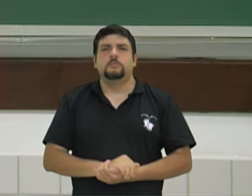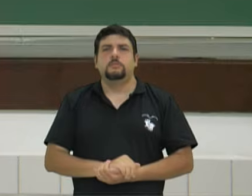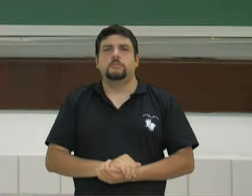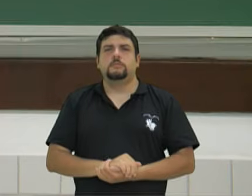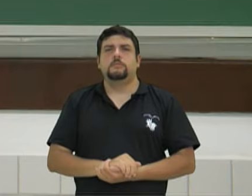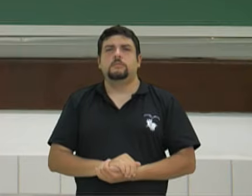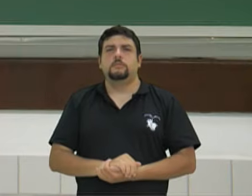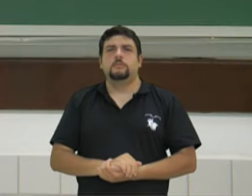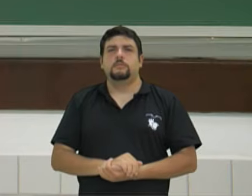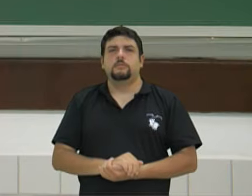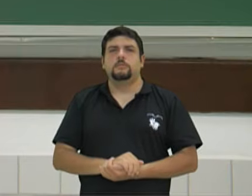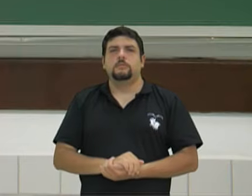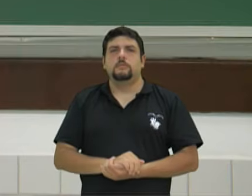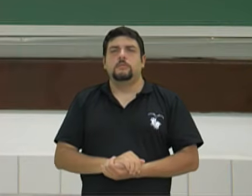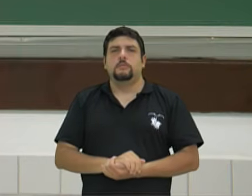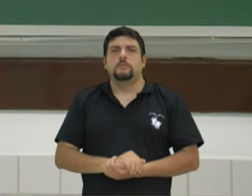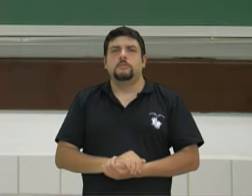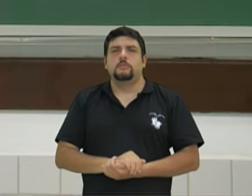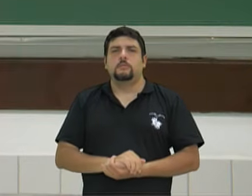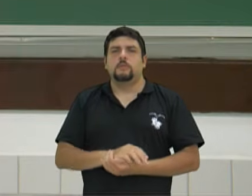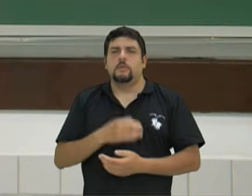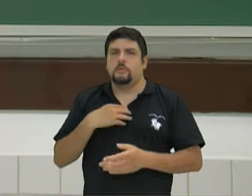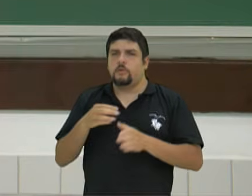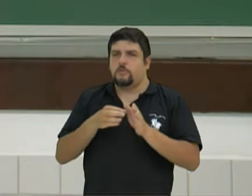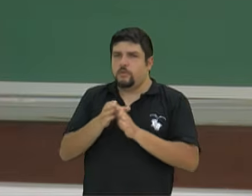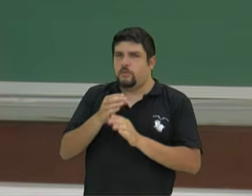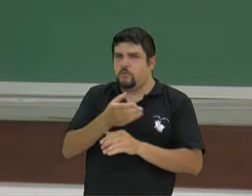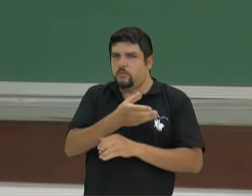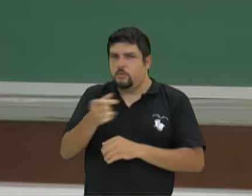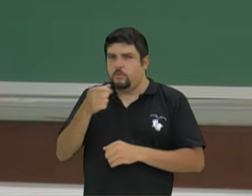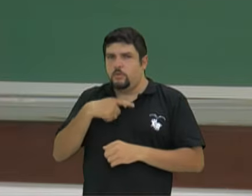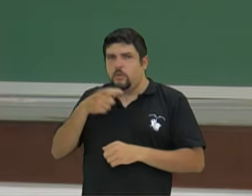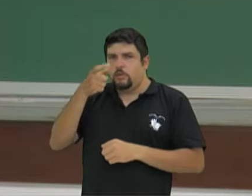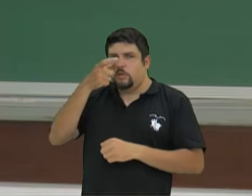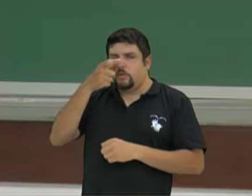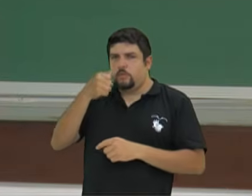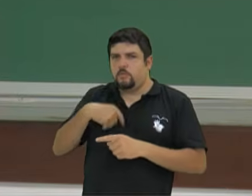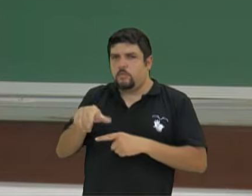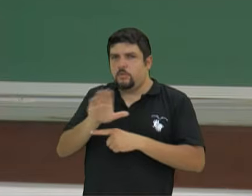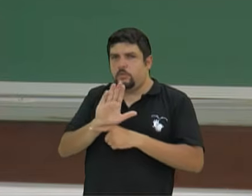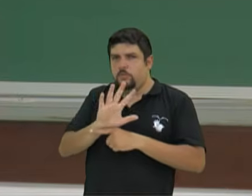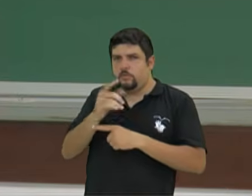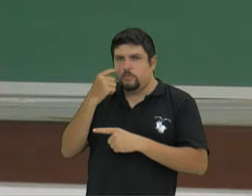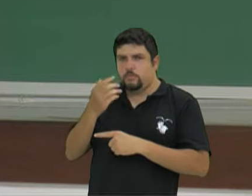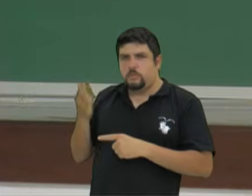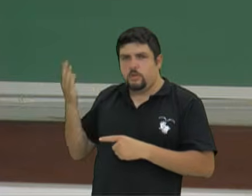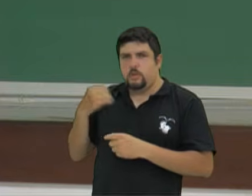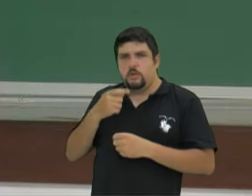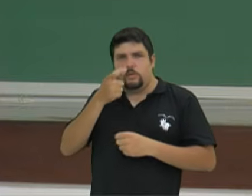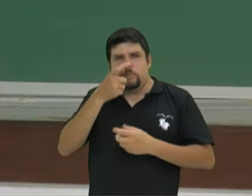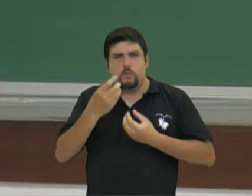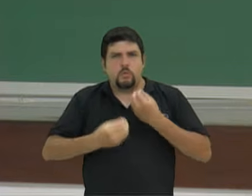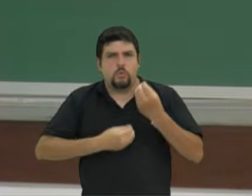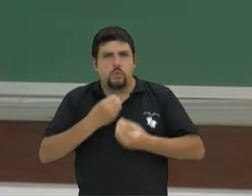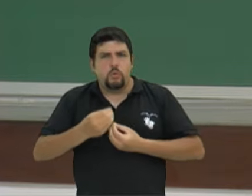do cinema mundial. Aconselho todo mundo a ver, que fala sobre tecnologia, o homem, robô, isso lá em